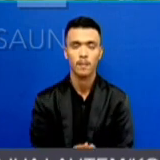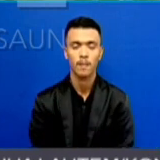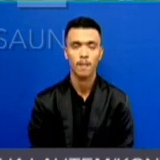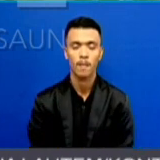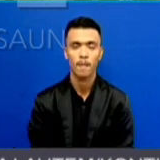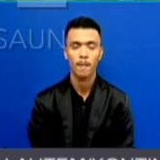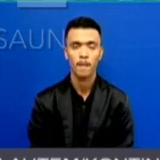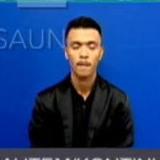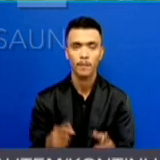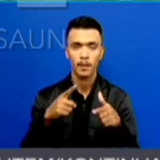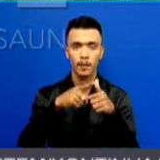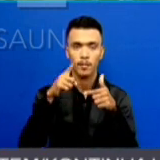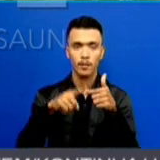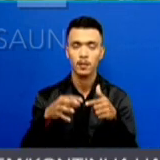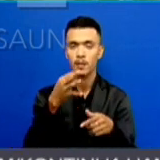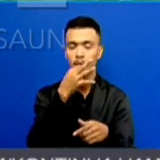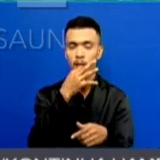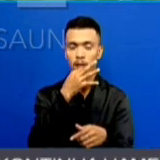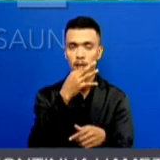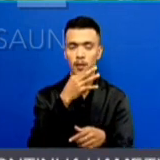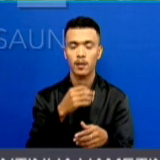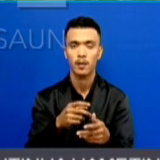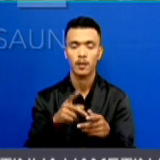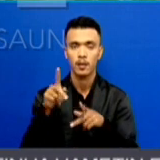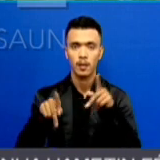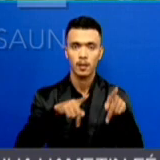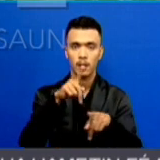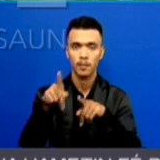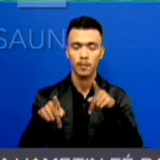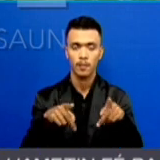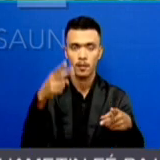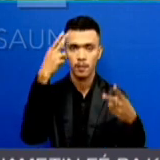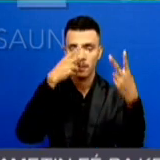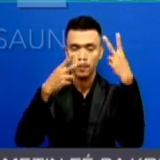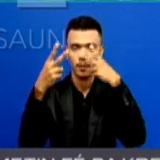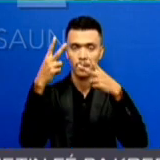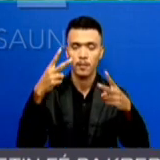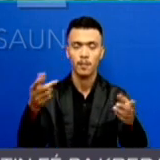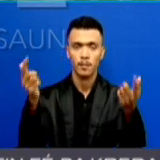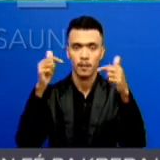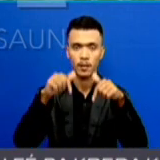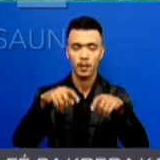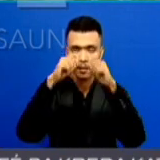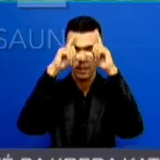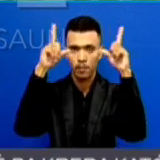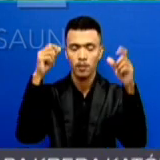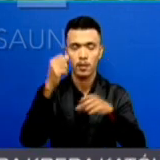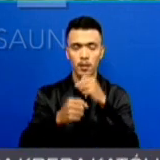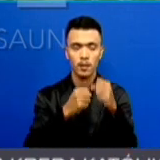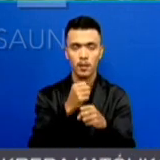depois vou tirar essa rahan, se turistas ira, zuta ira tama e Timor Tinetina, rahan mais um